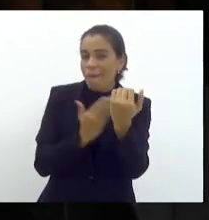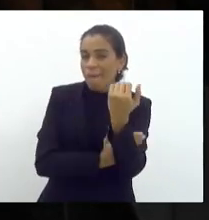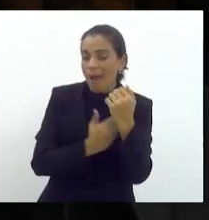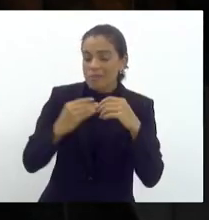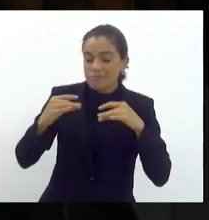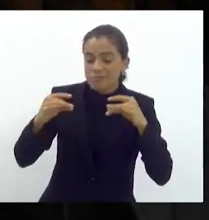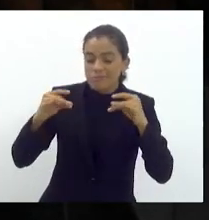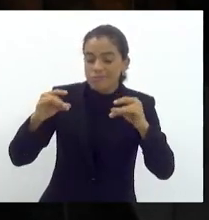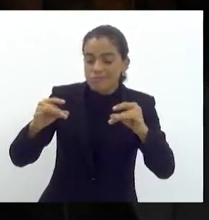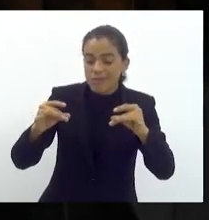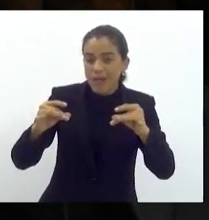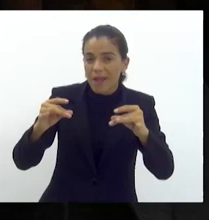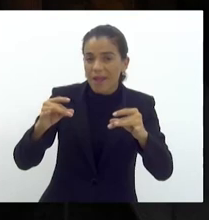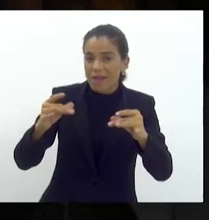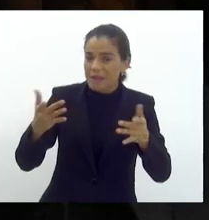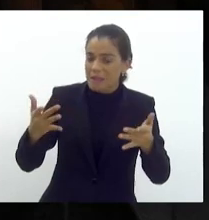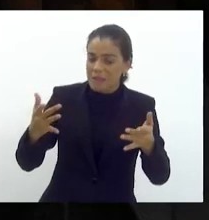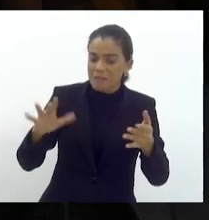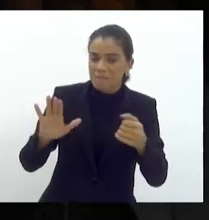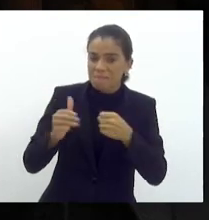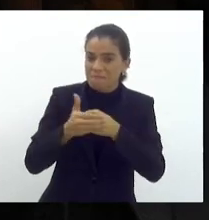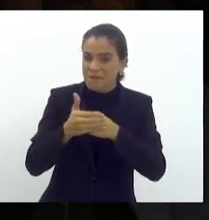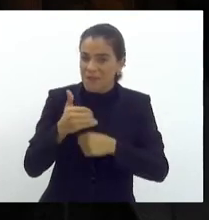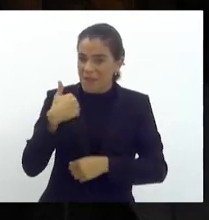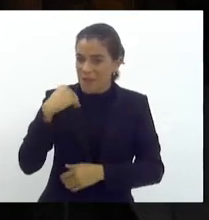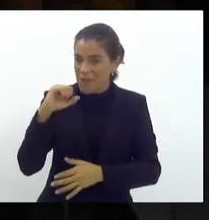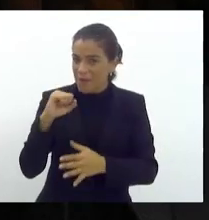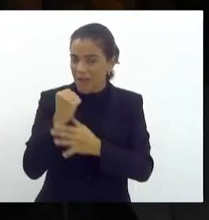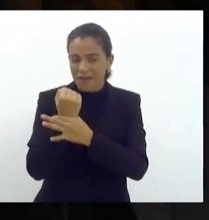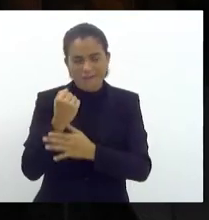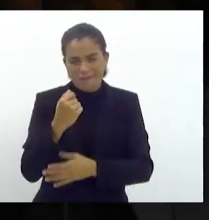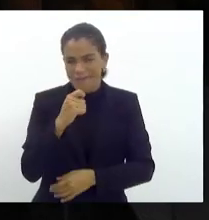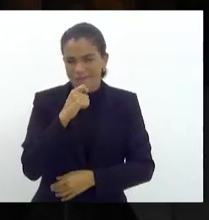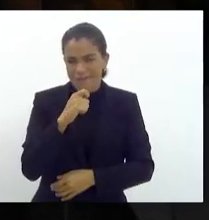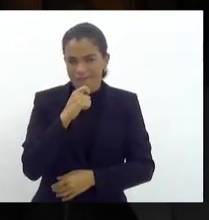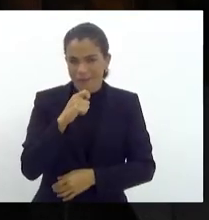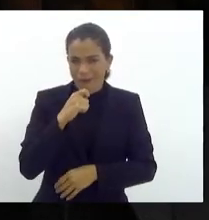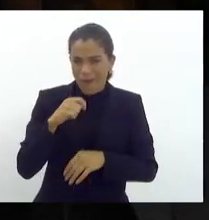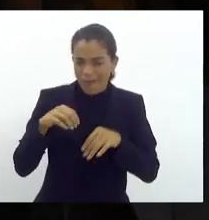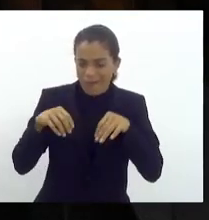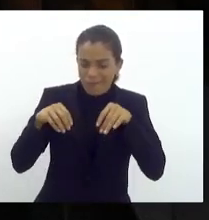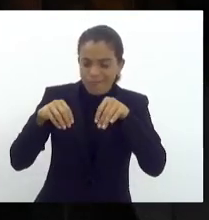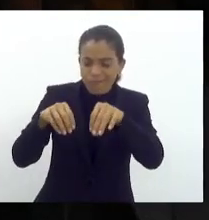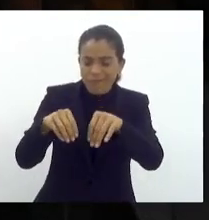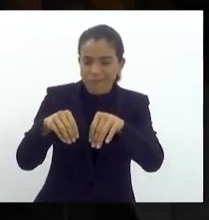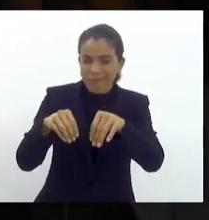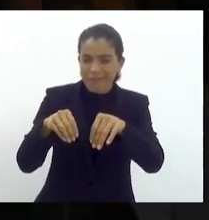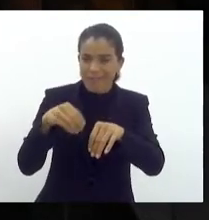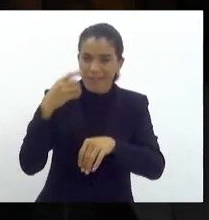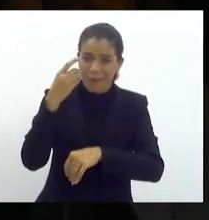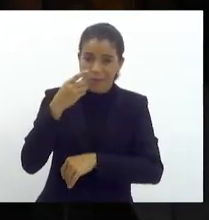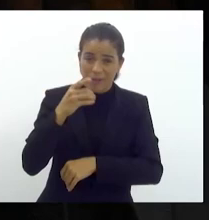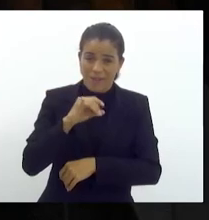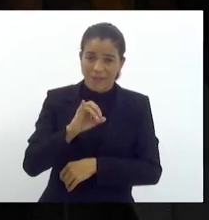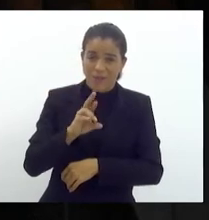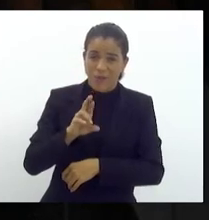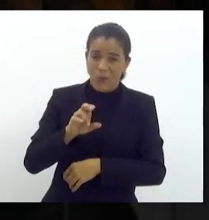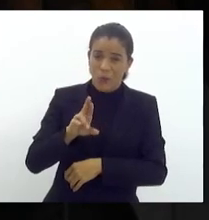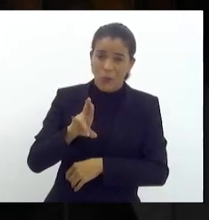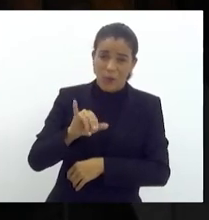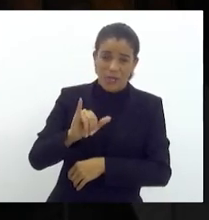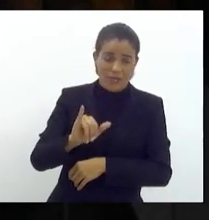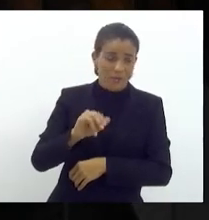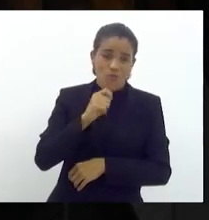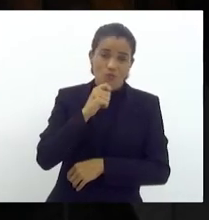paralisado garanto que não foi do escaninho do deputado Yuri que nem do Poder Executivo